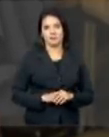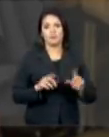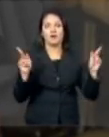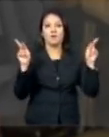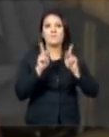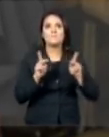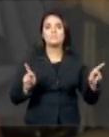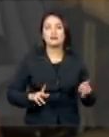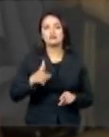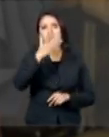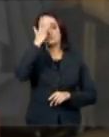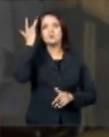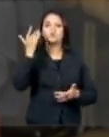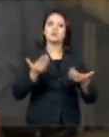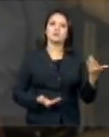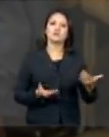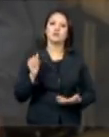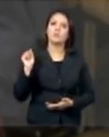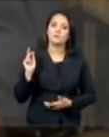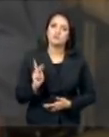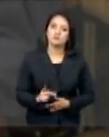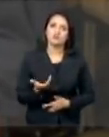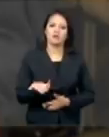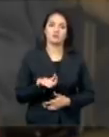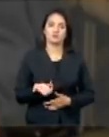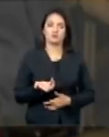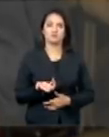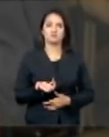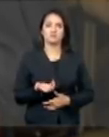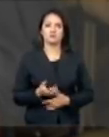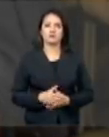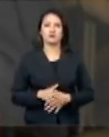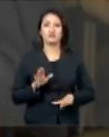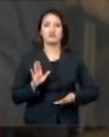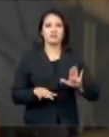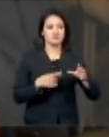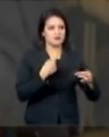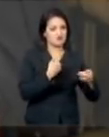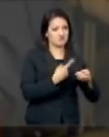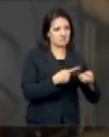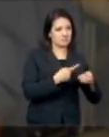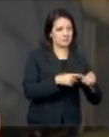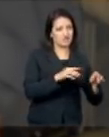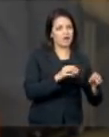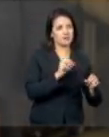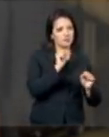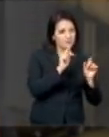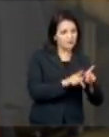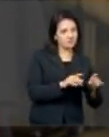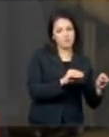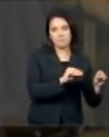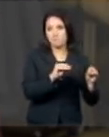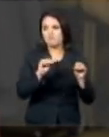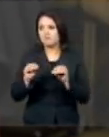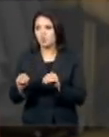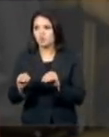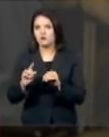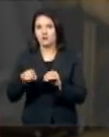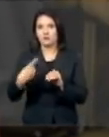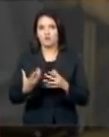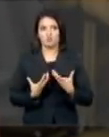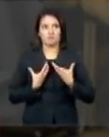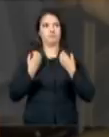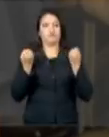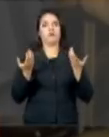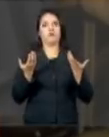aposentados que às vezes se mudam da cidade onde se aposentaram e são surpreendidos com essa notificação